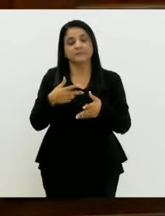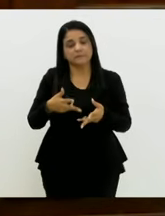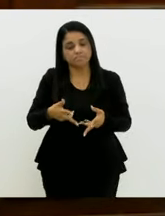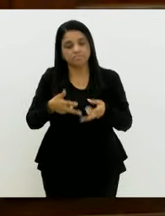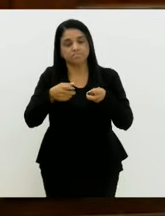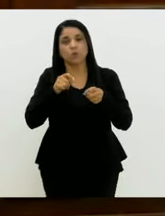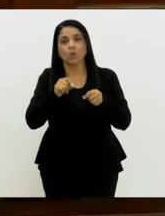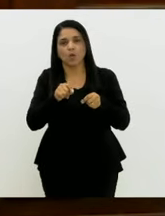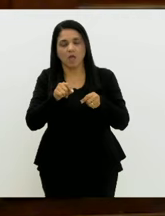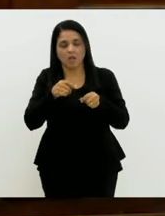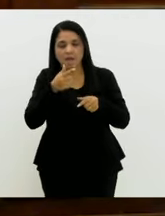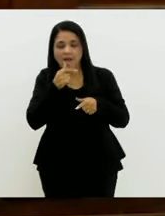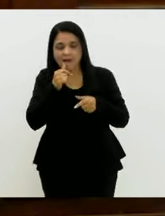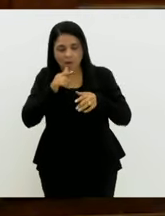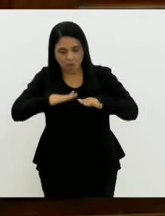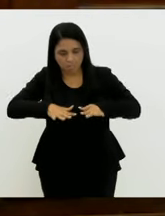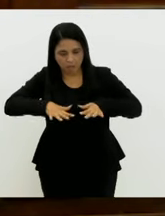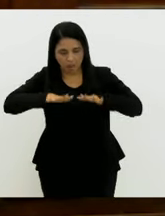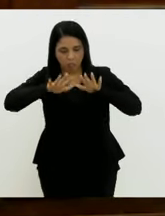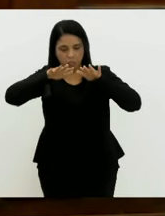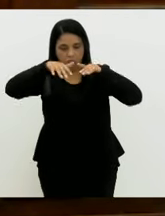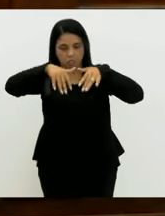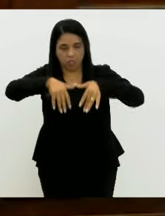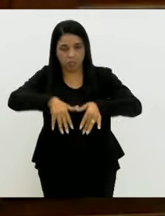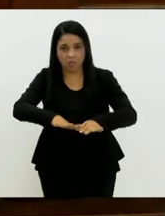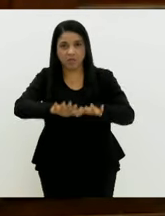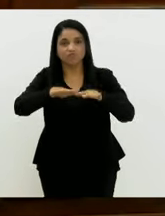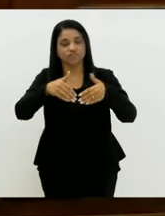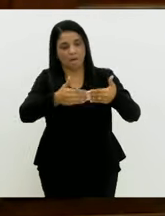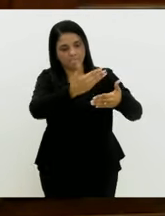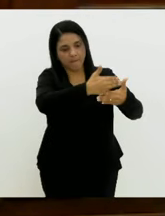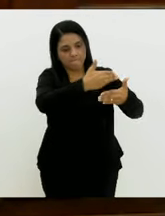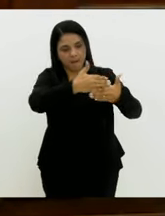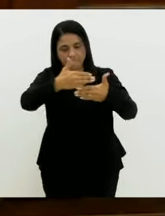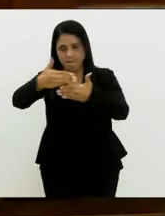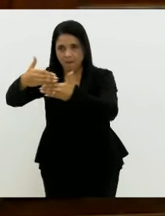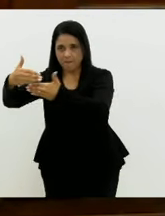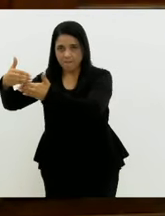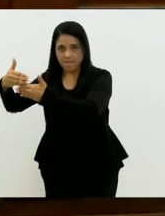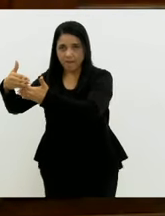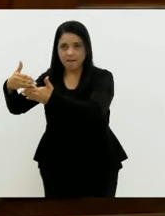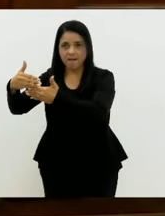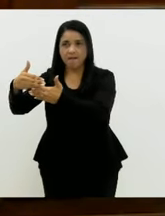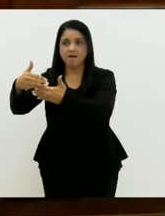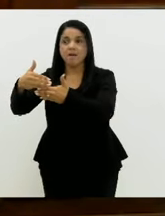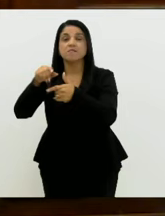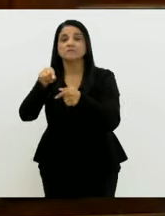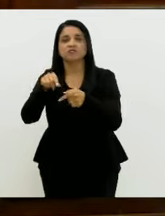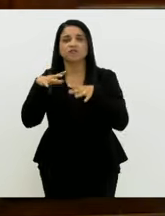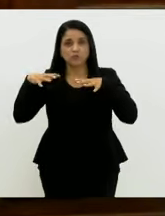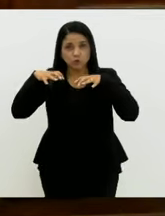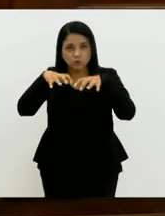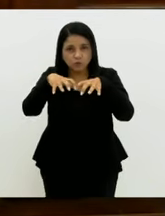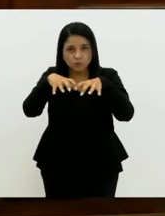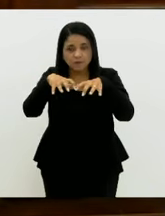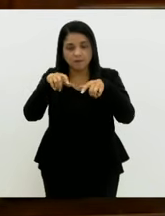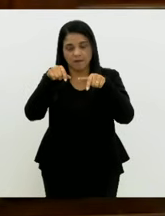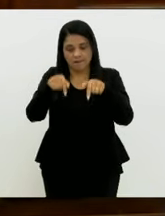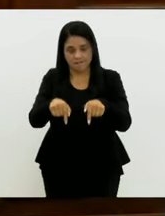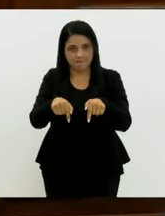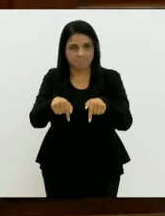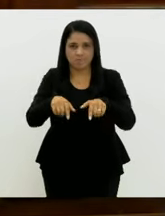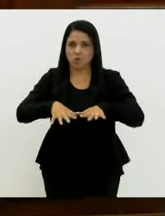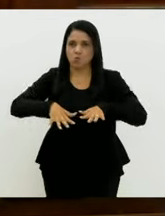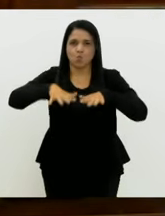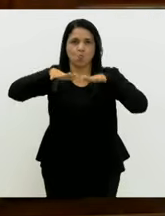passando por cima do dique, e hoje criamos uma barreira em todos esses lugares. E se Deus quiser, se houver uma chuva agora, nesses pontos não